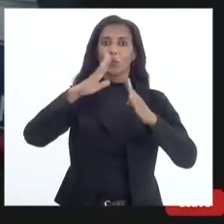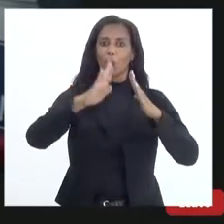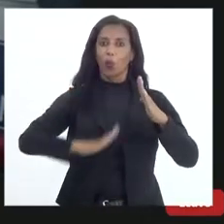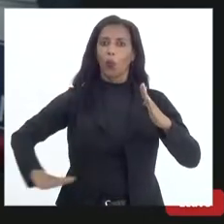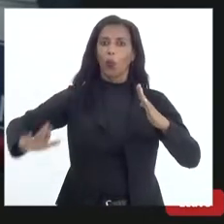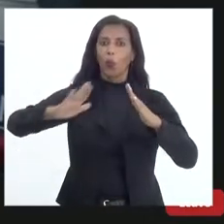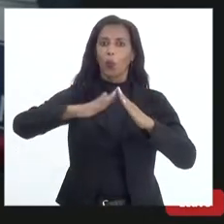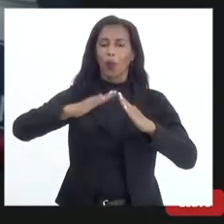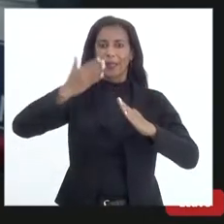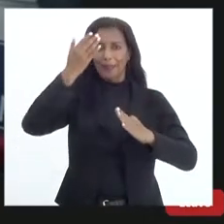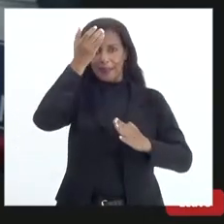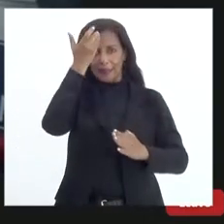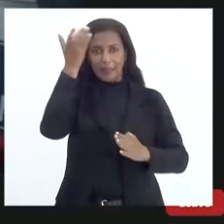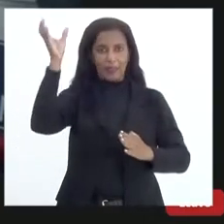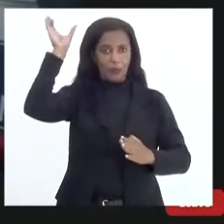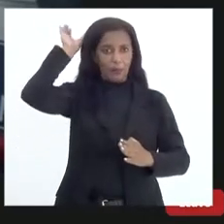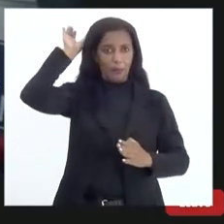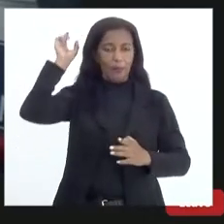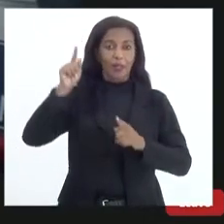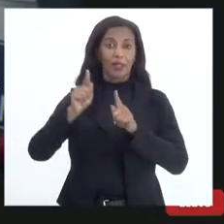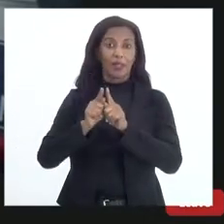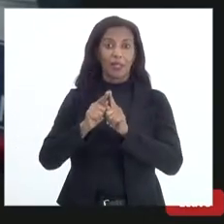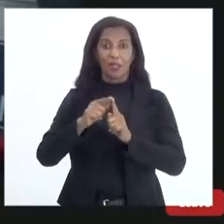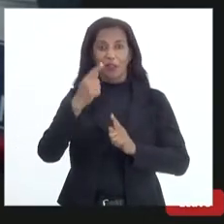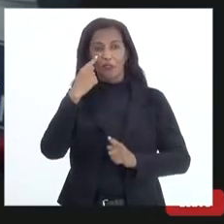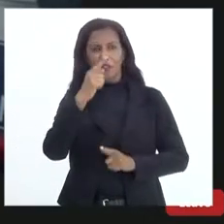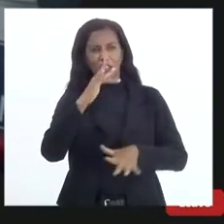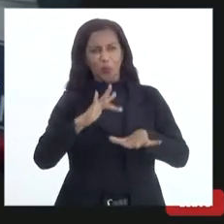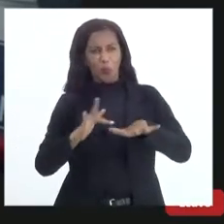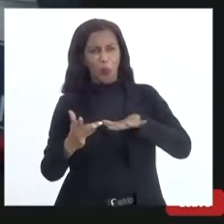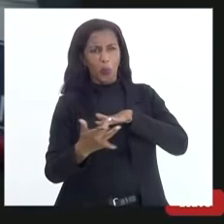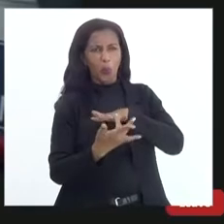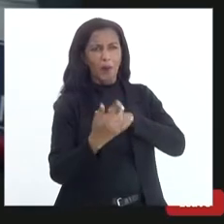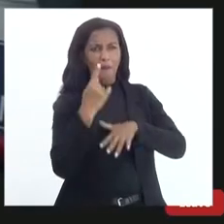e acompanho suas redes sociais, acho incrível